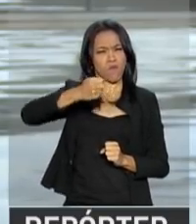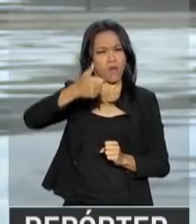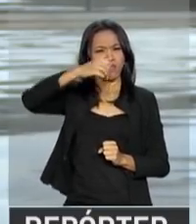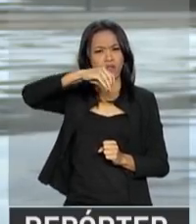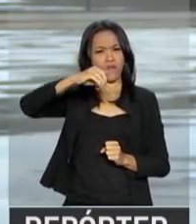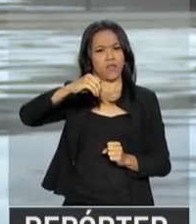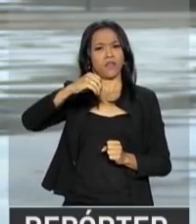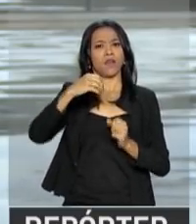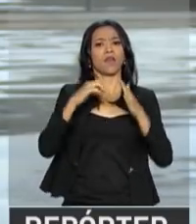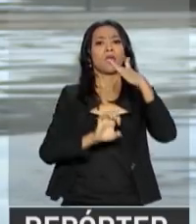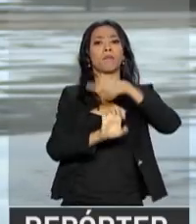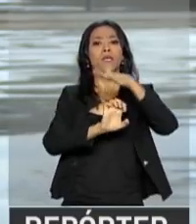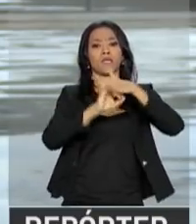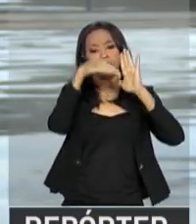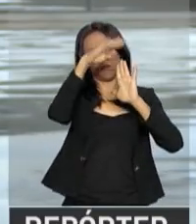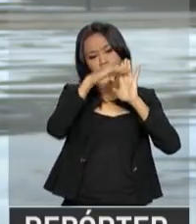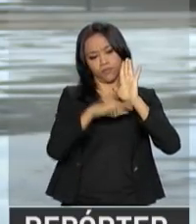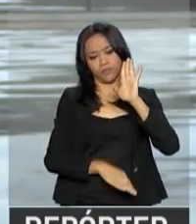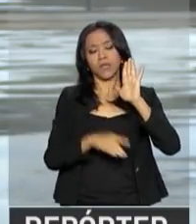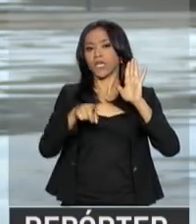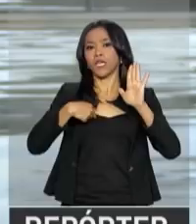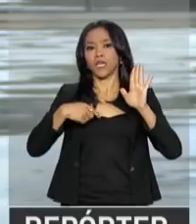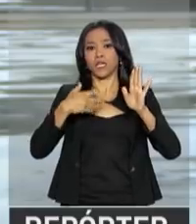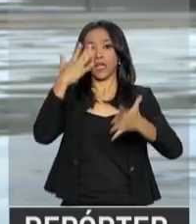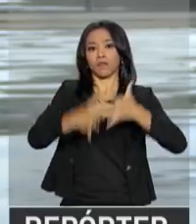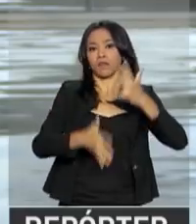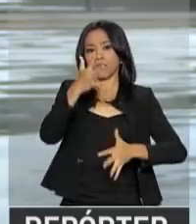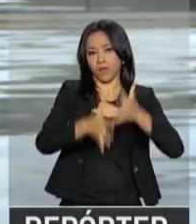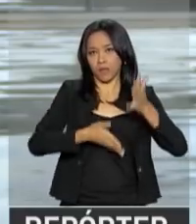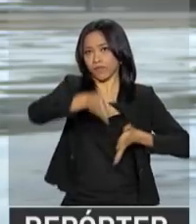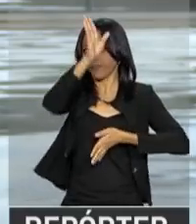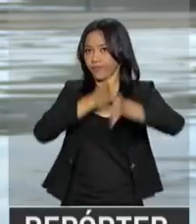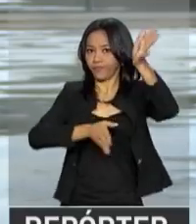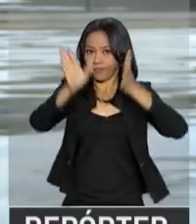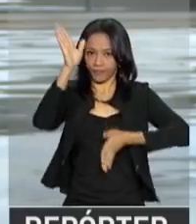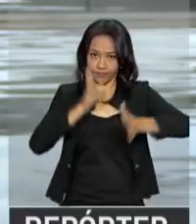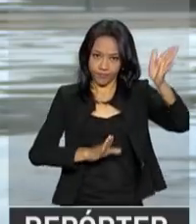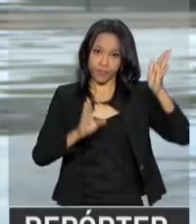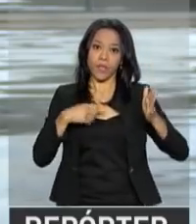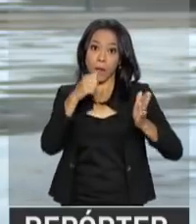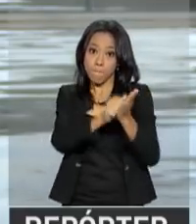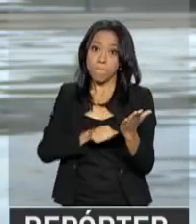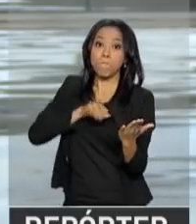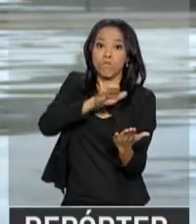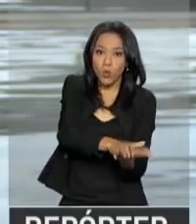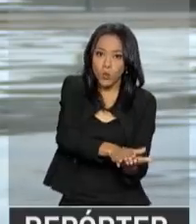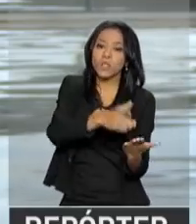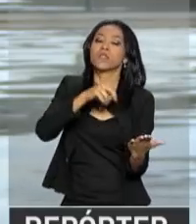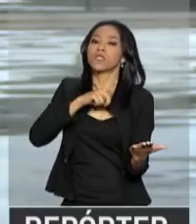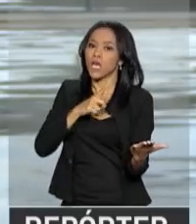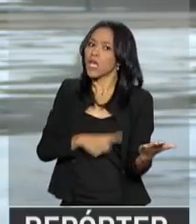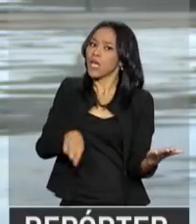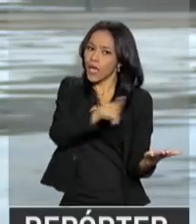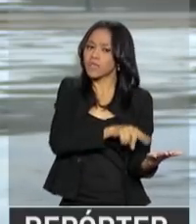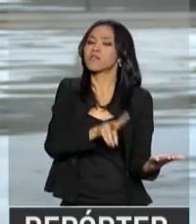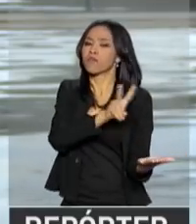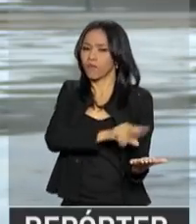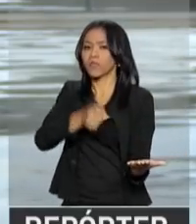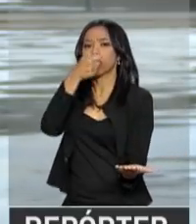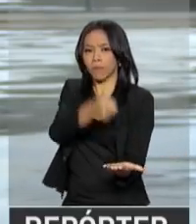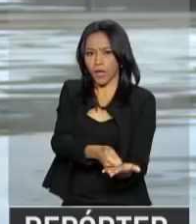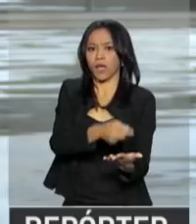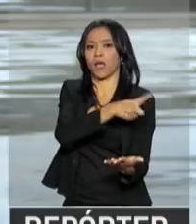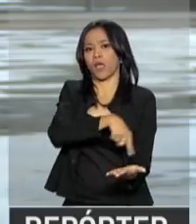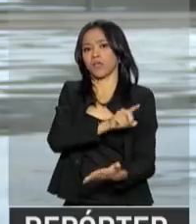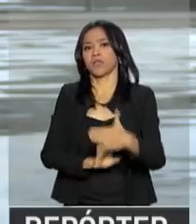descumpriram a ordem de deixar as vias que estão obstruídas juntando um valor de multa judiciais que essas empresas vão ter que pagar esse